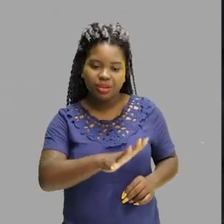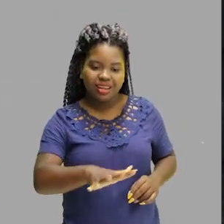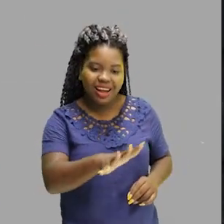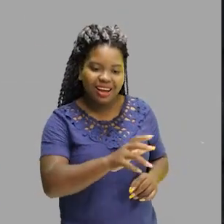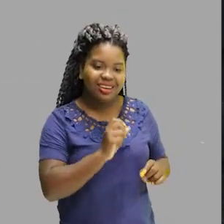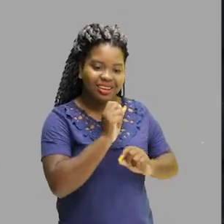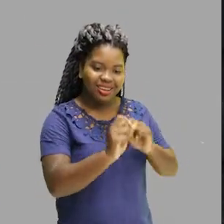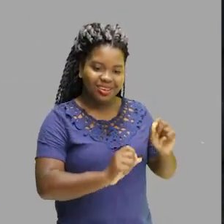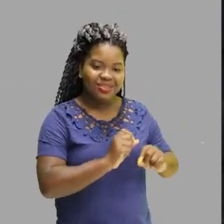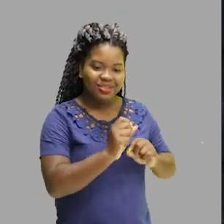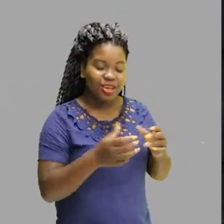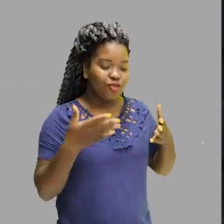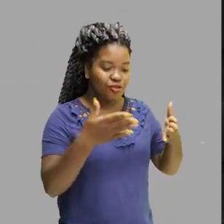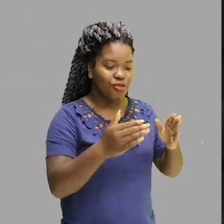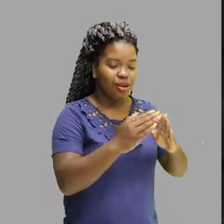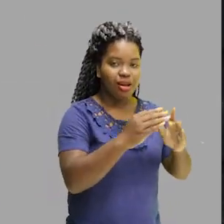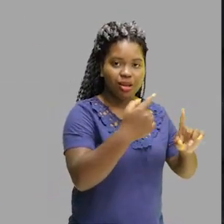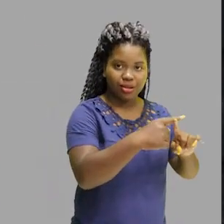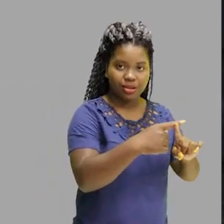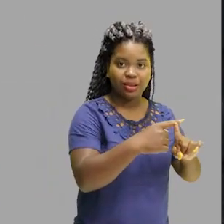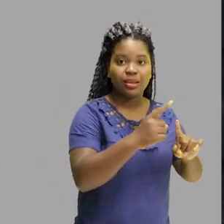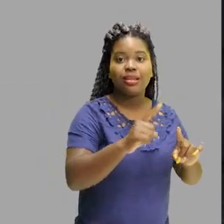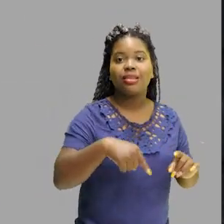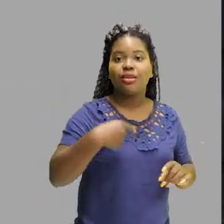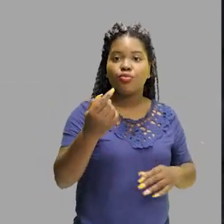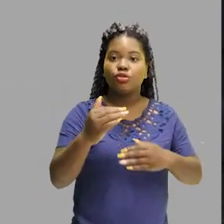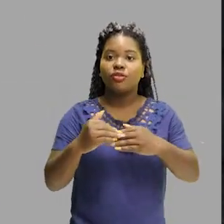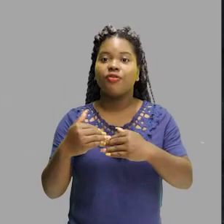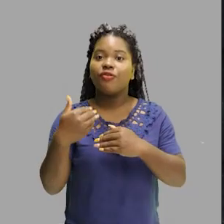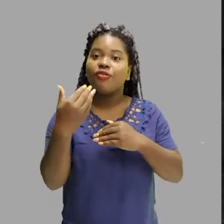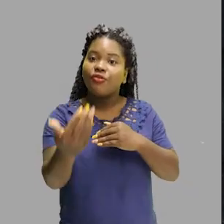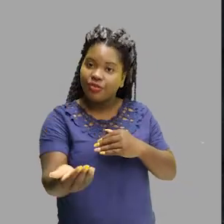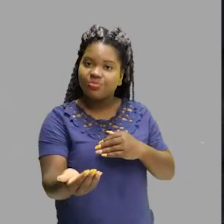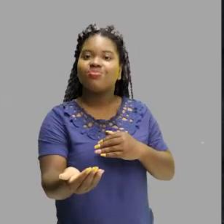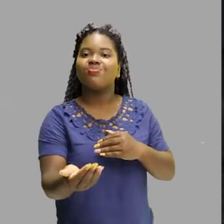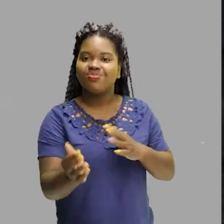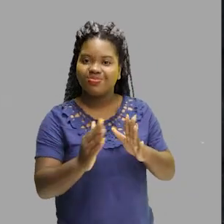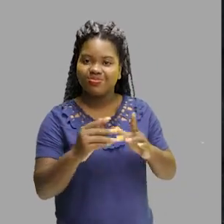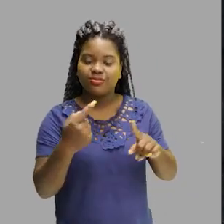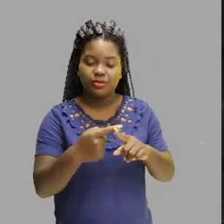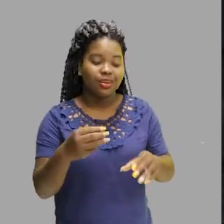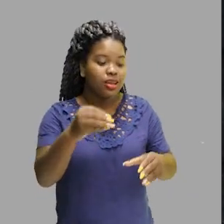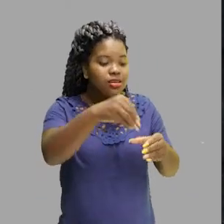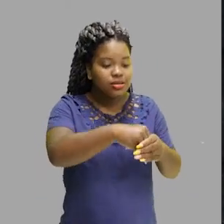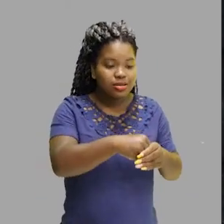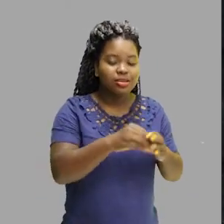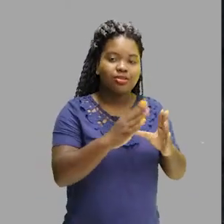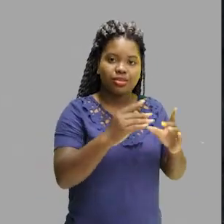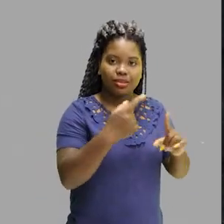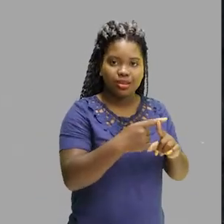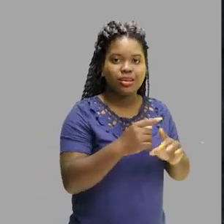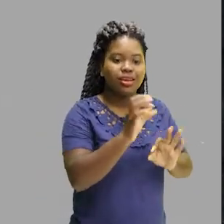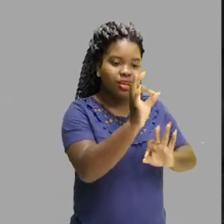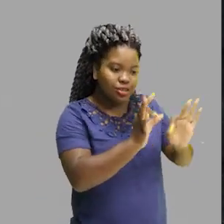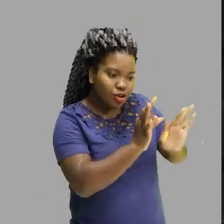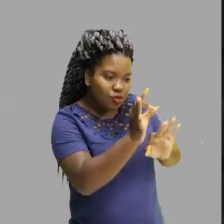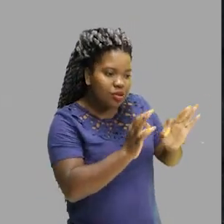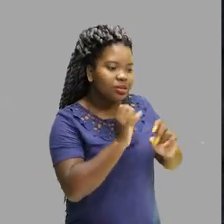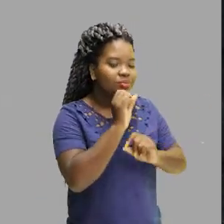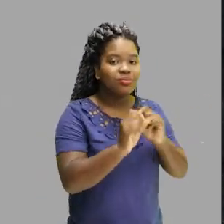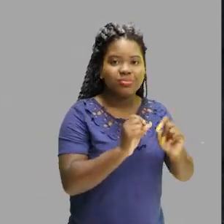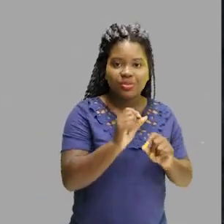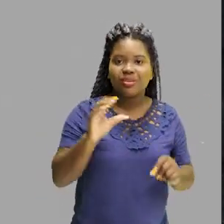igreja, né? Depois, fora da igreja. Quando era dentro da igreja, era escrito pelo clero,